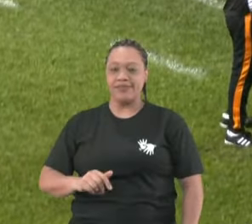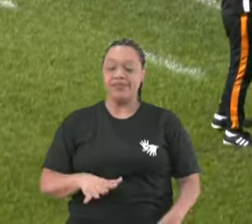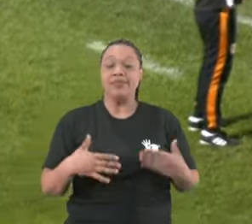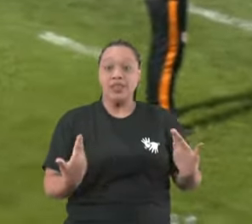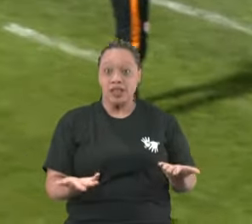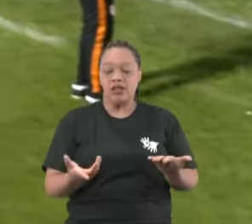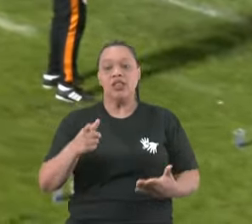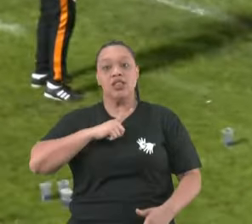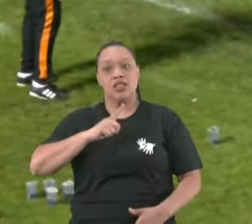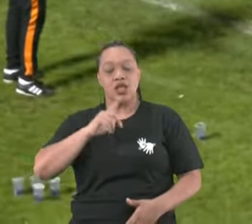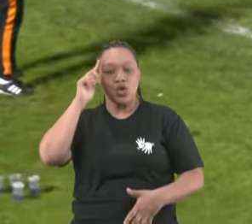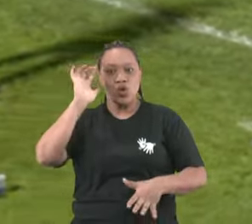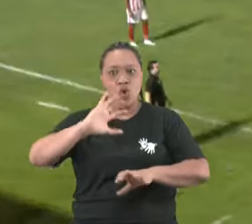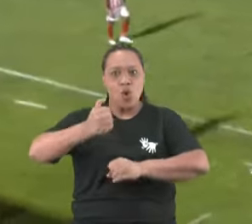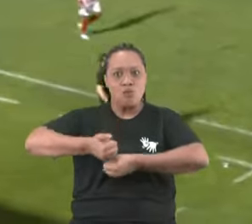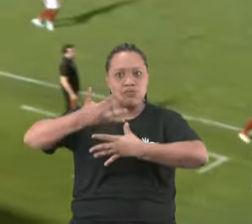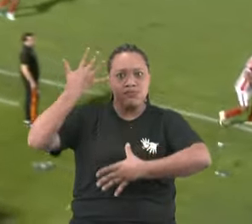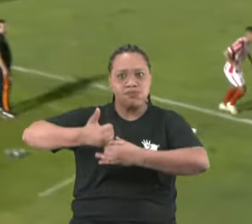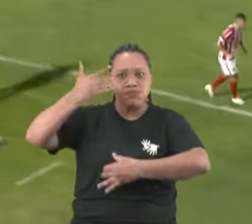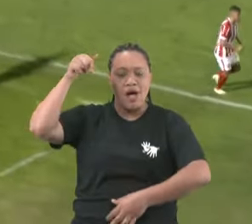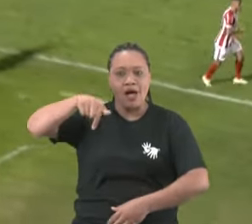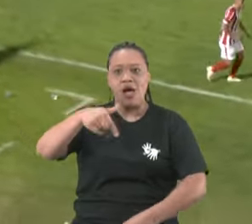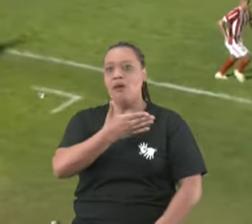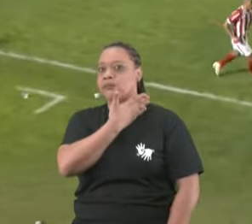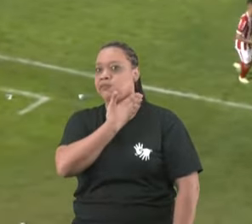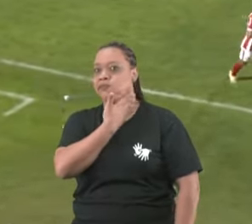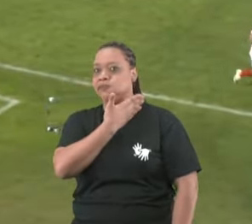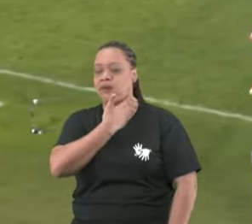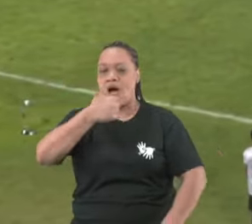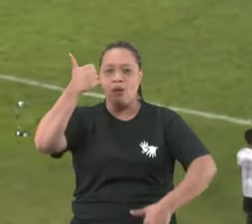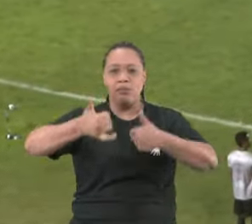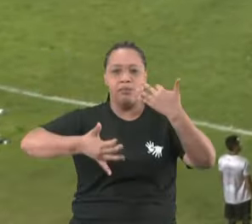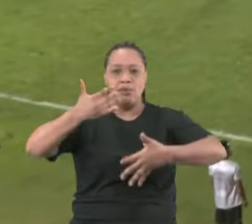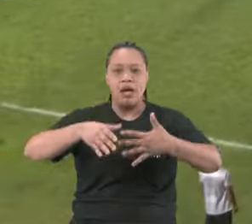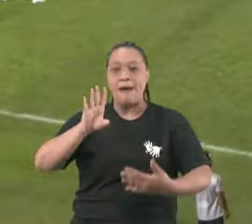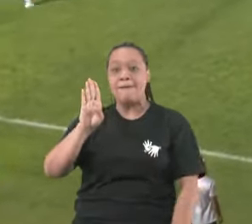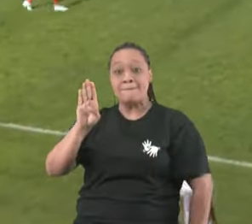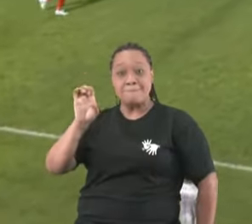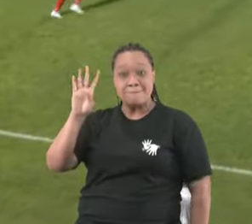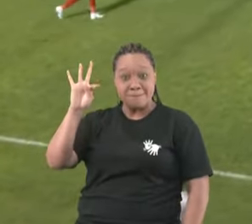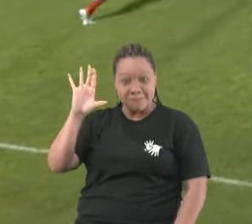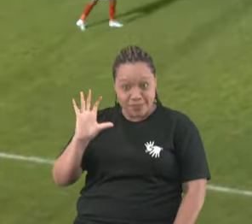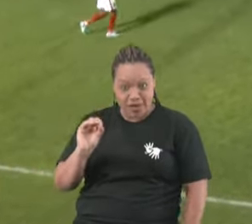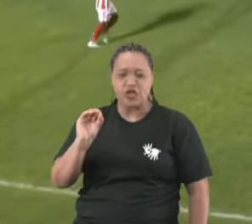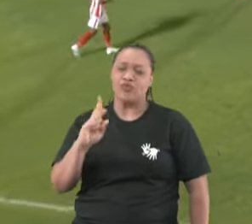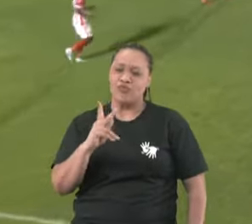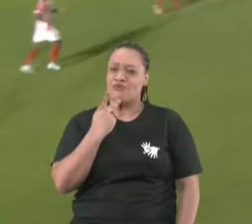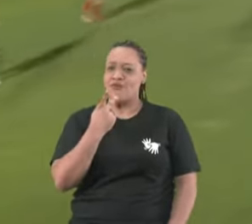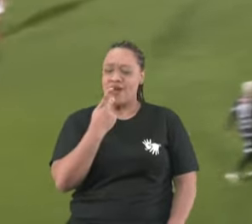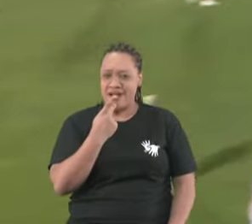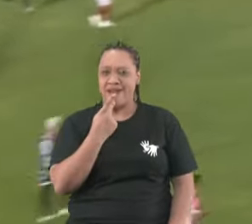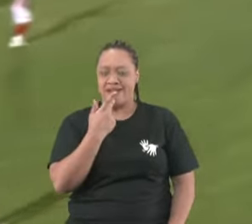Rapaz, tem uma turma que está aqui no chat... dizendo que perto da bandeirinha da Dona Márcia Bezerra